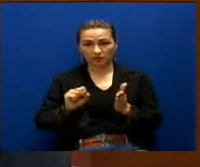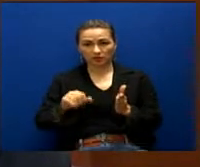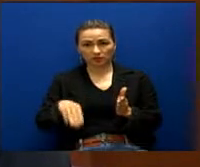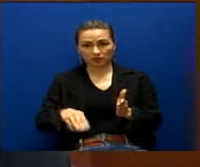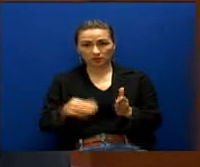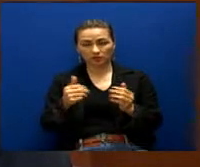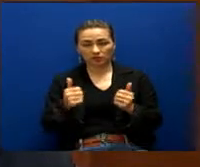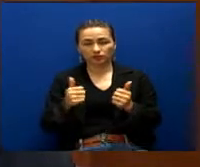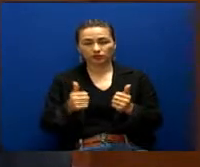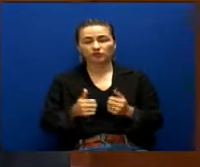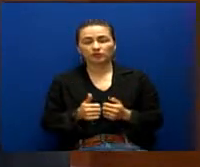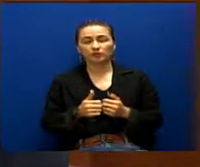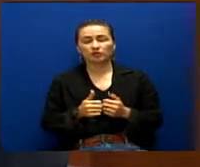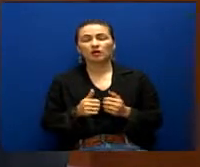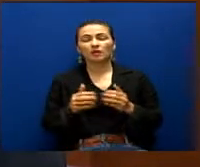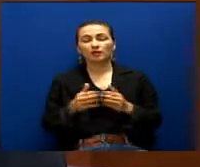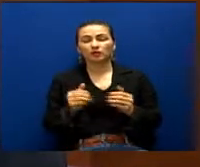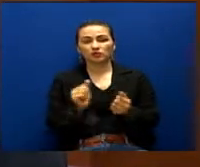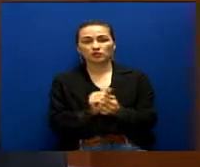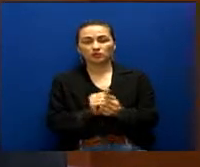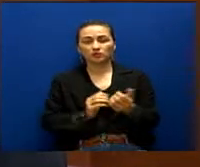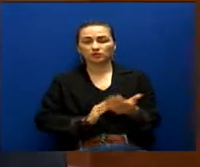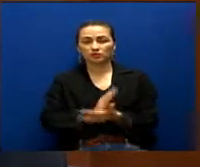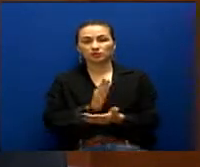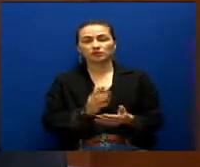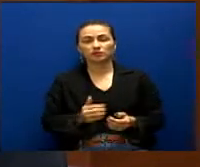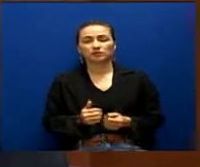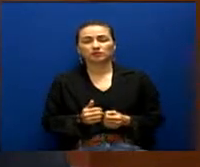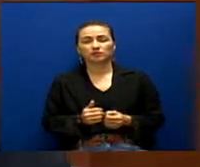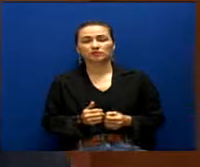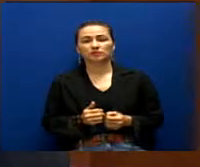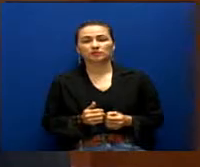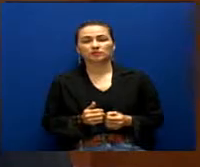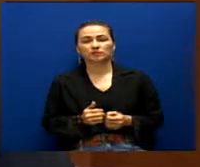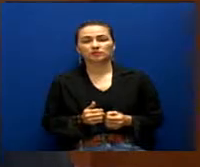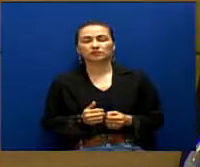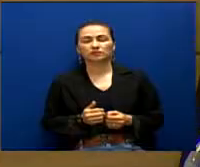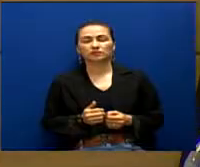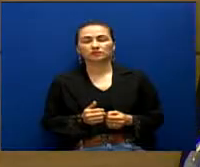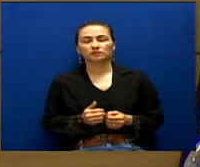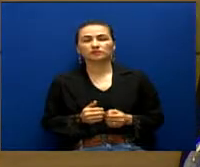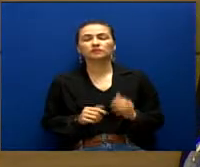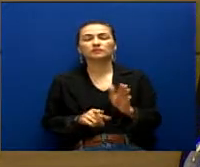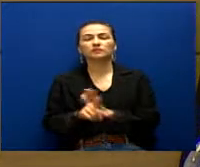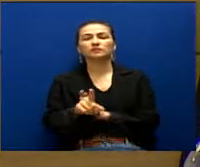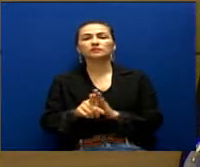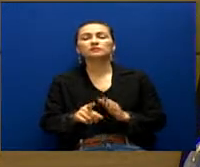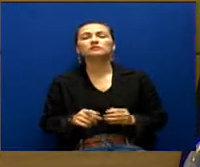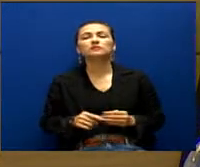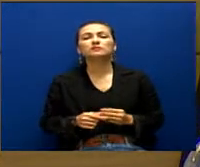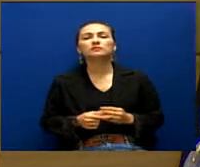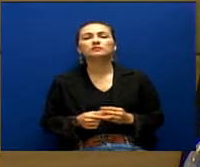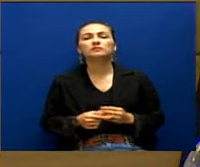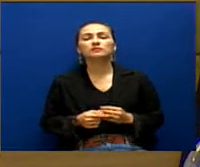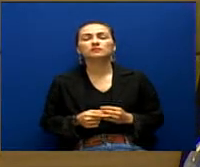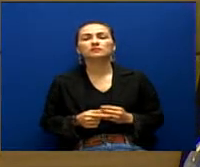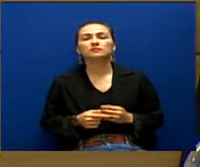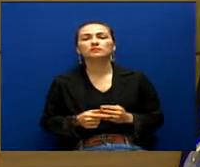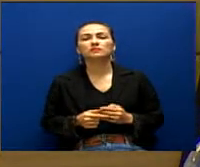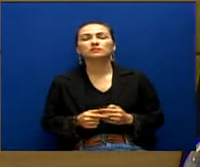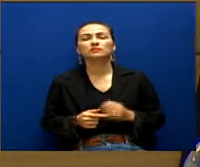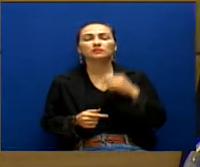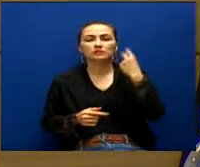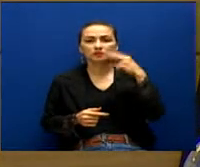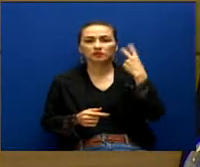não satisfaz, o vereador vota contra. Tá. Então, eu vou submeter ao plenário. Eu vou submeter ao plenário